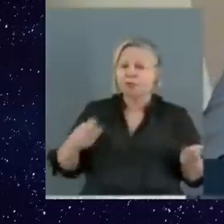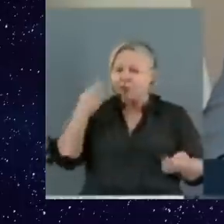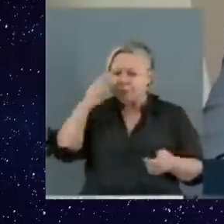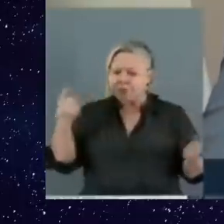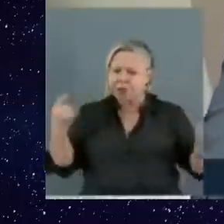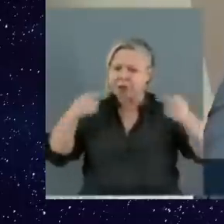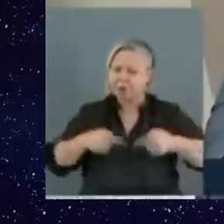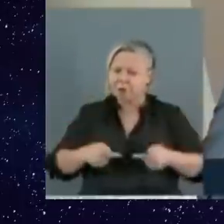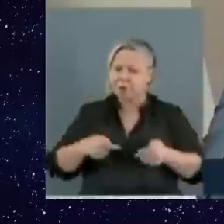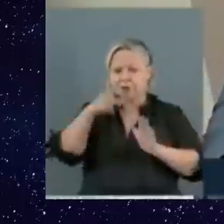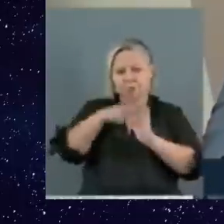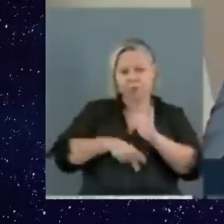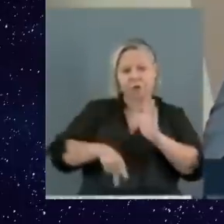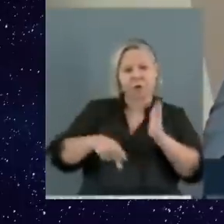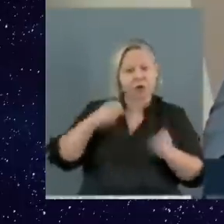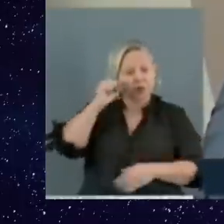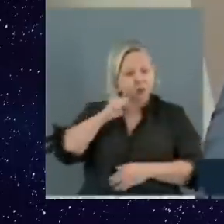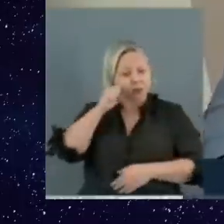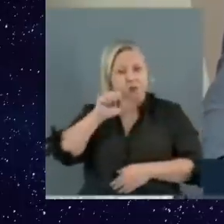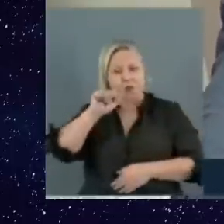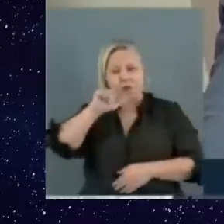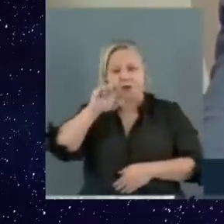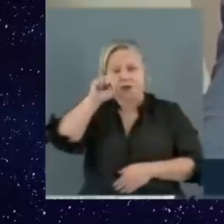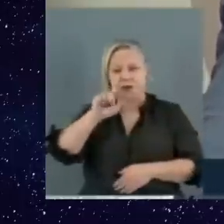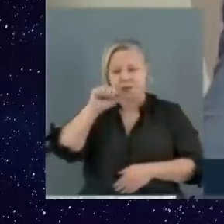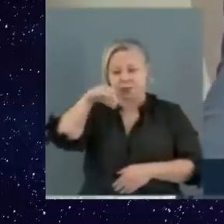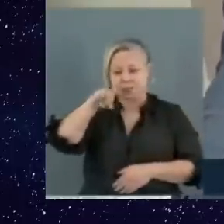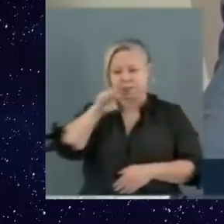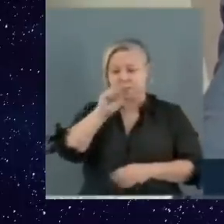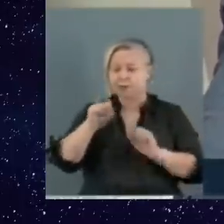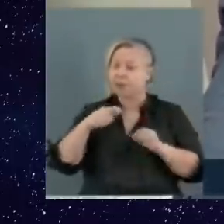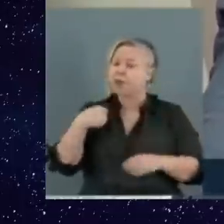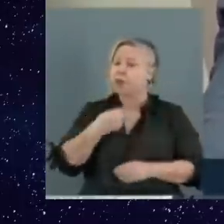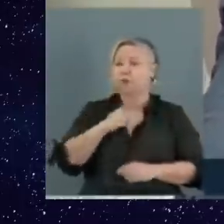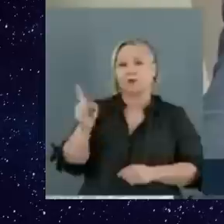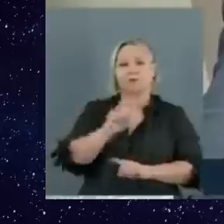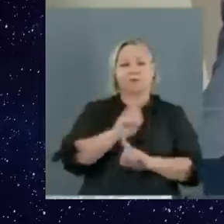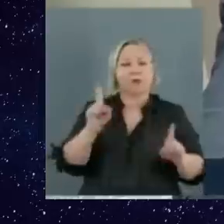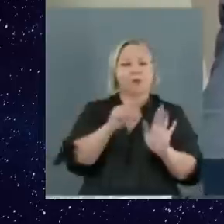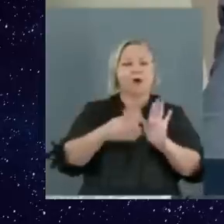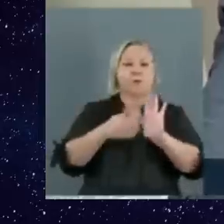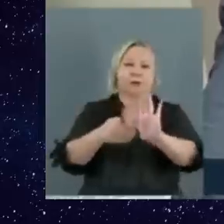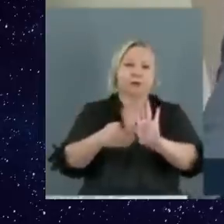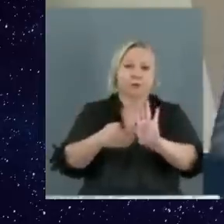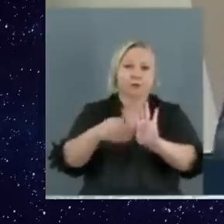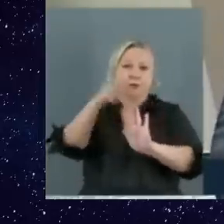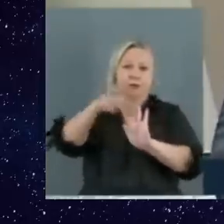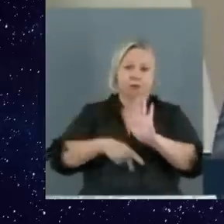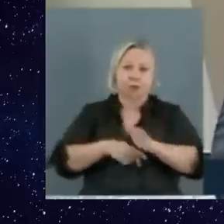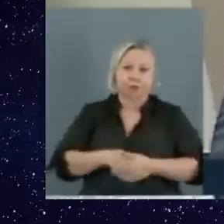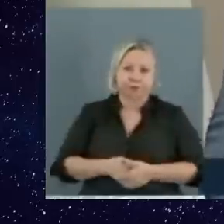senador Alessandro, esse é um assunto do parlamento. Nós não apresentamos o projeto é de autoria parlamentar.